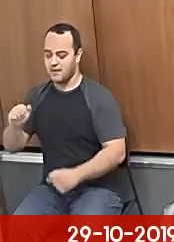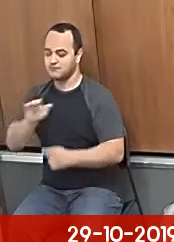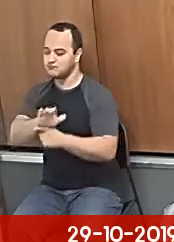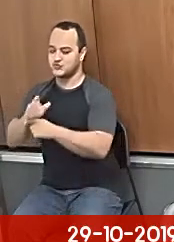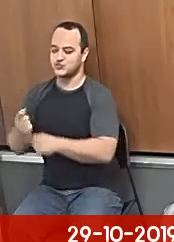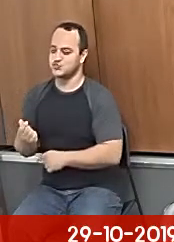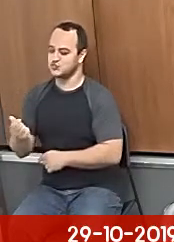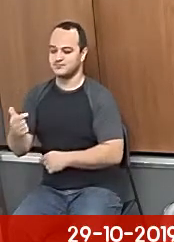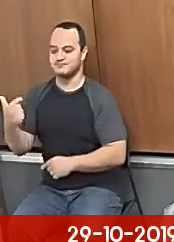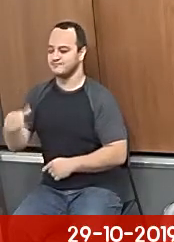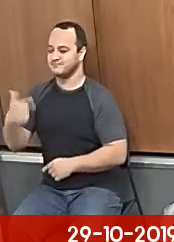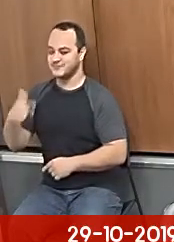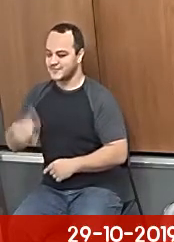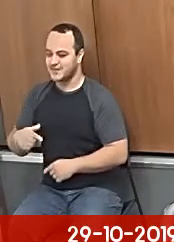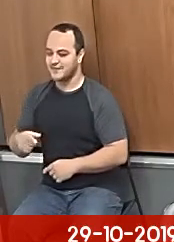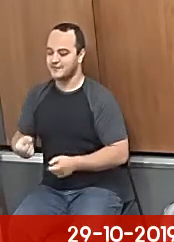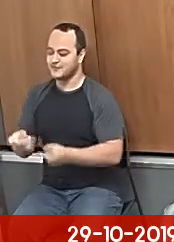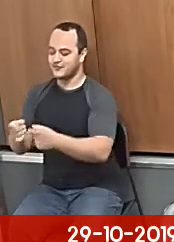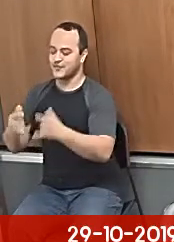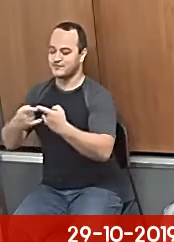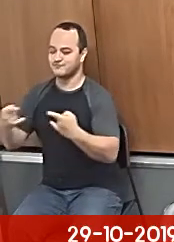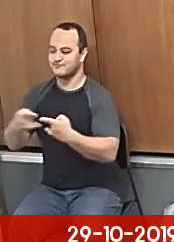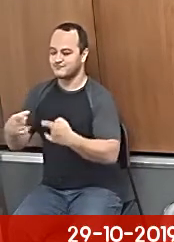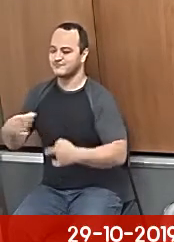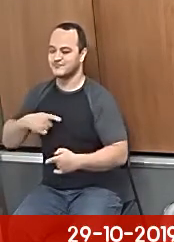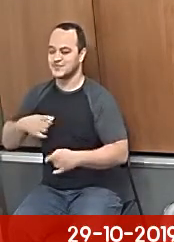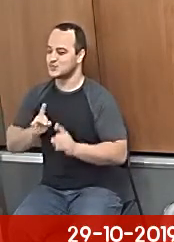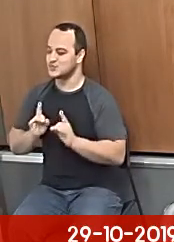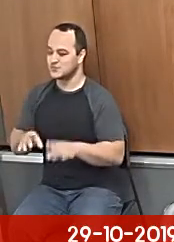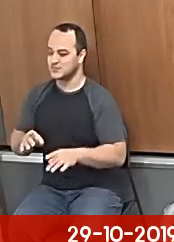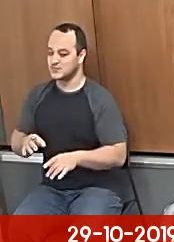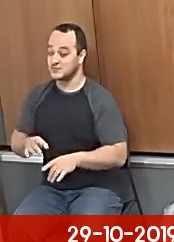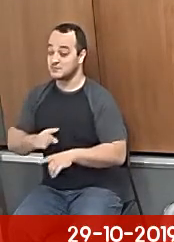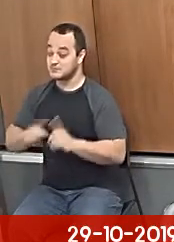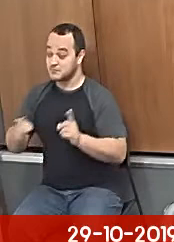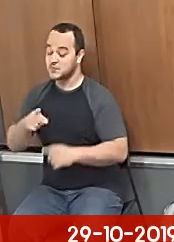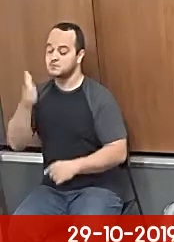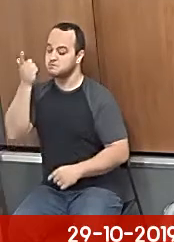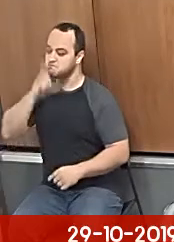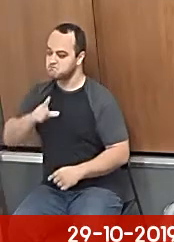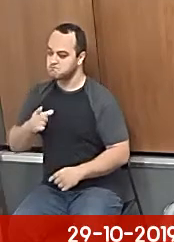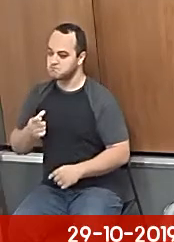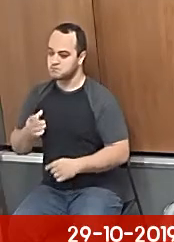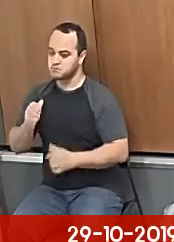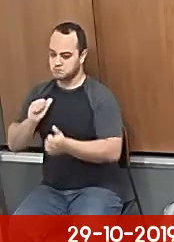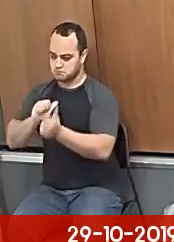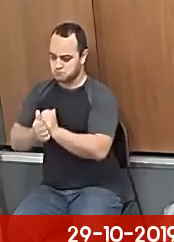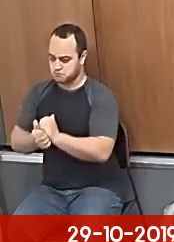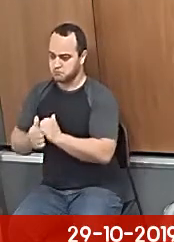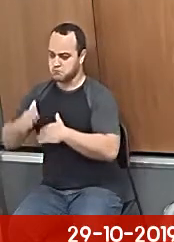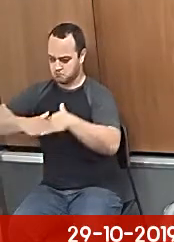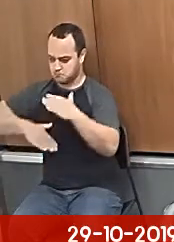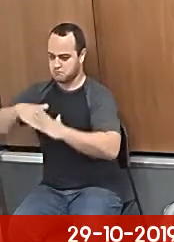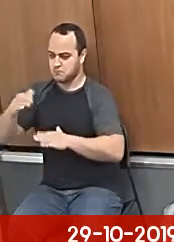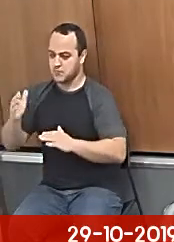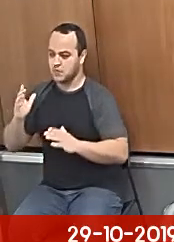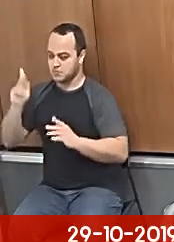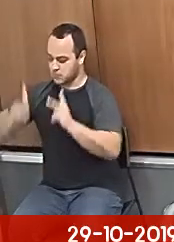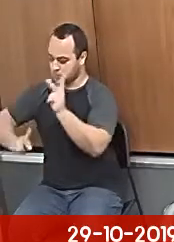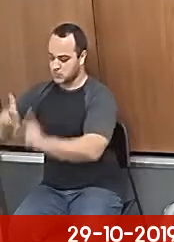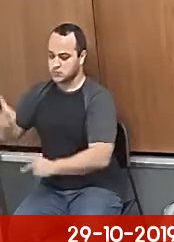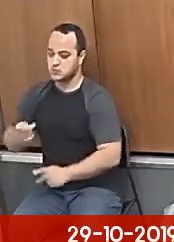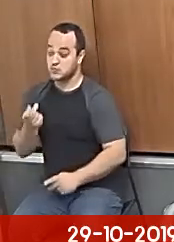R$2.000, R$3.000 por ano, ela já teve 16 atletas convocados para a seleção de amputados, sendo